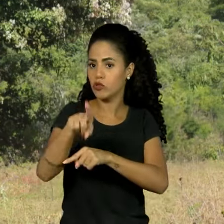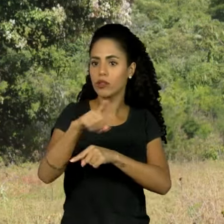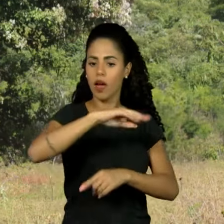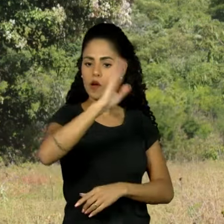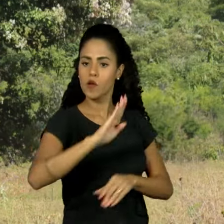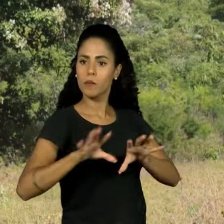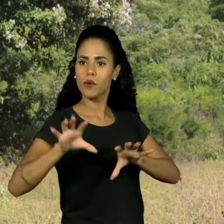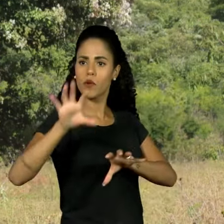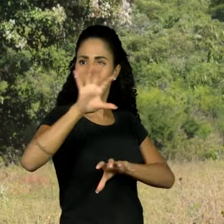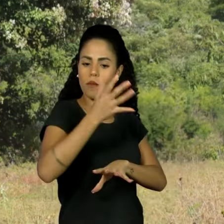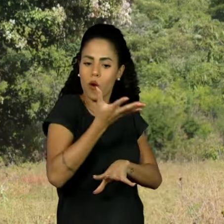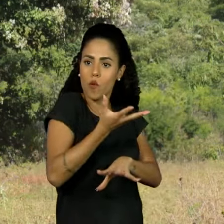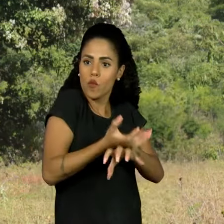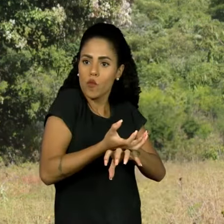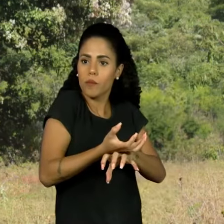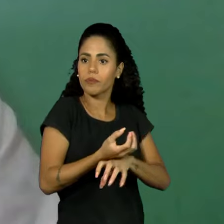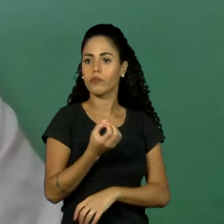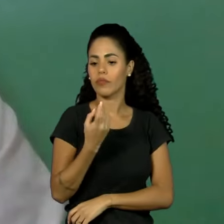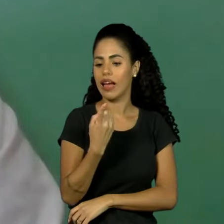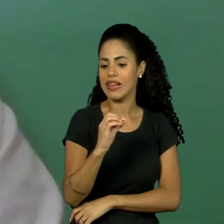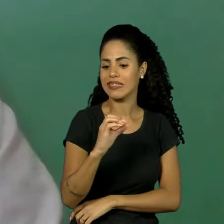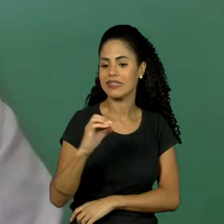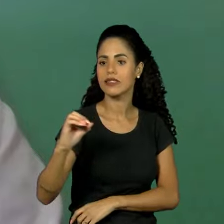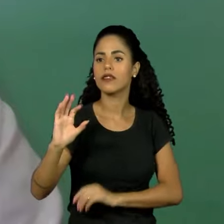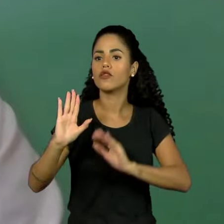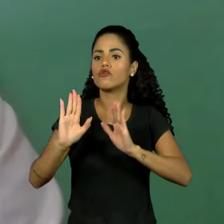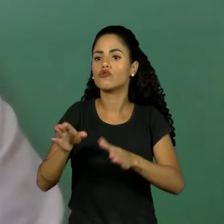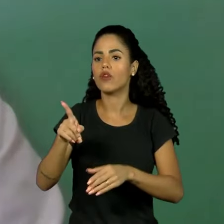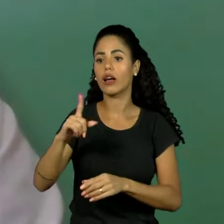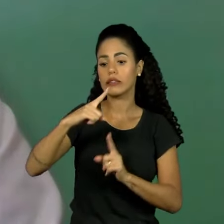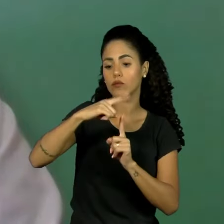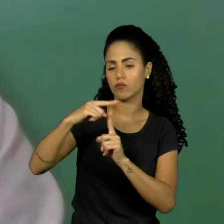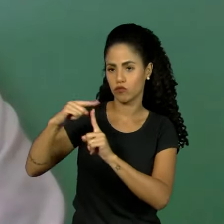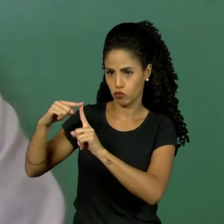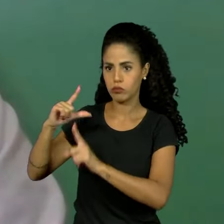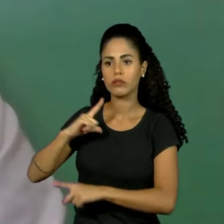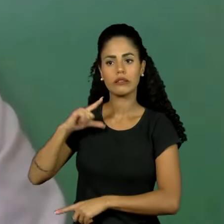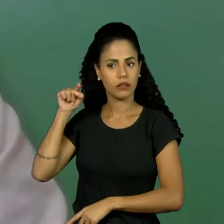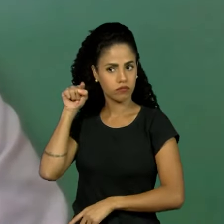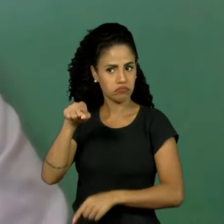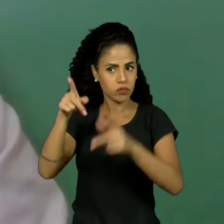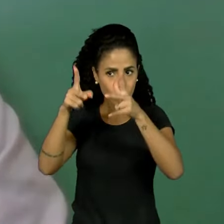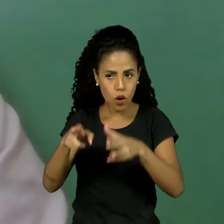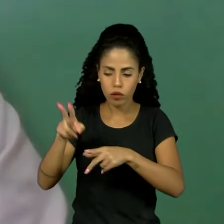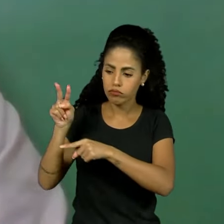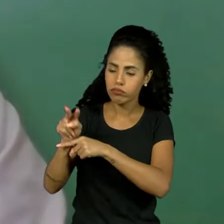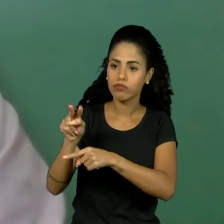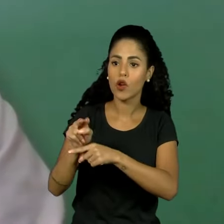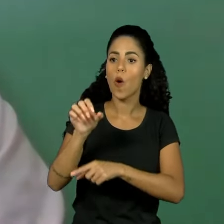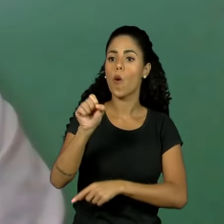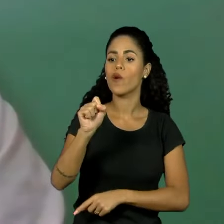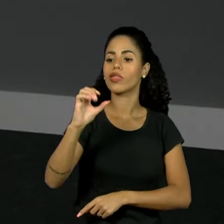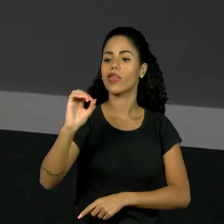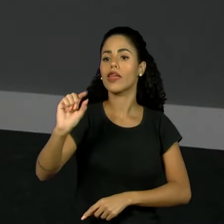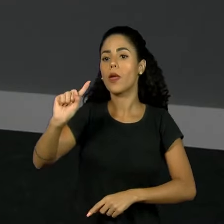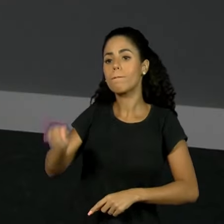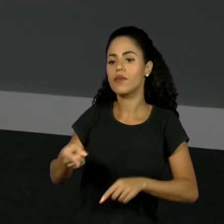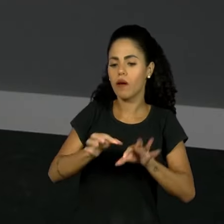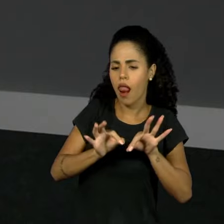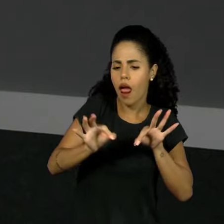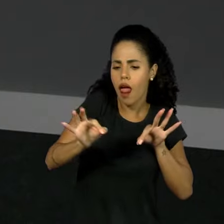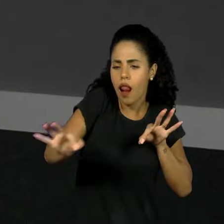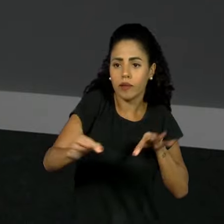já são 100 unidades de conservação desse tipo, dessa categoria que protege mais de 80.000 hectares. Quais